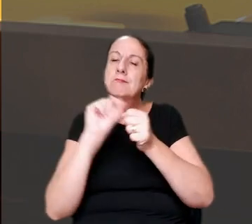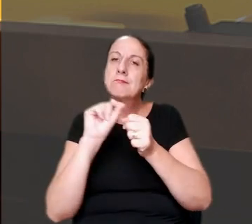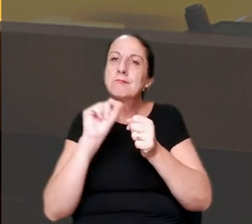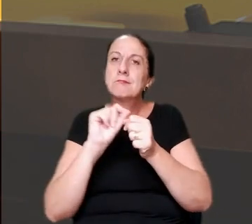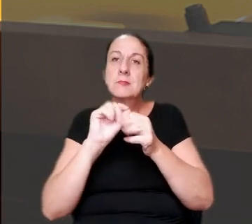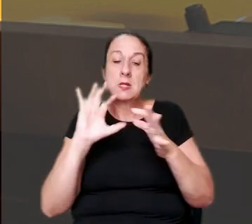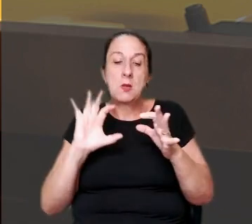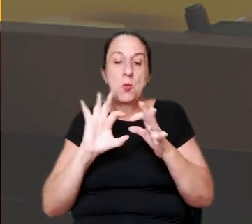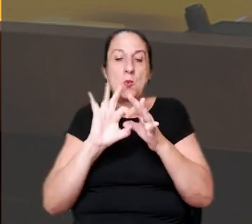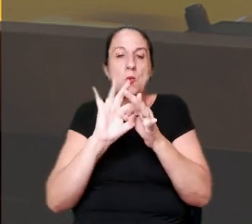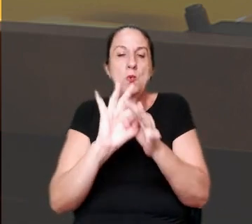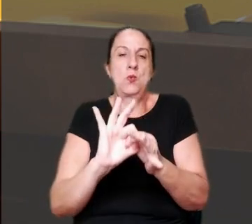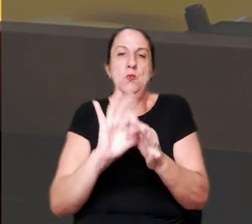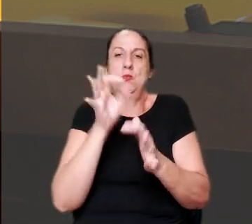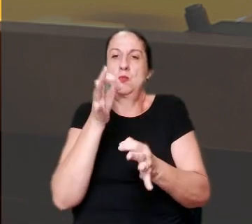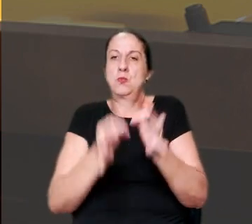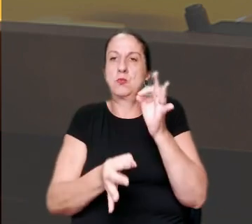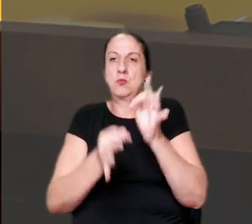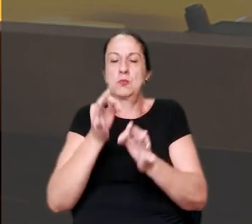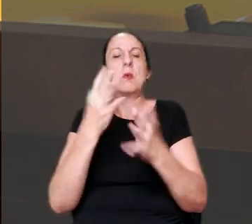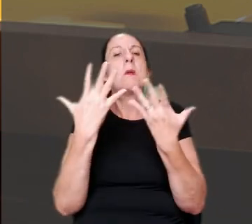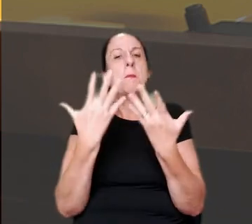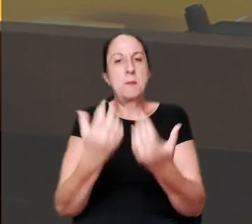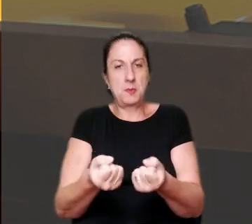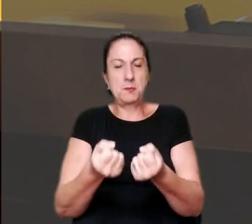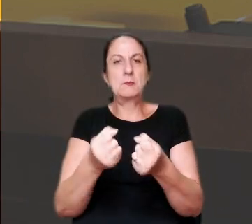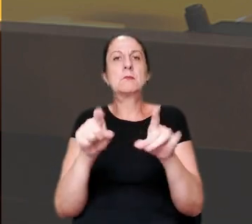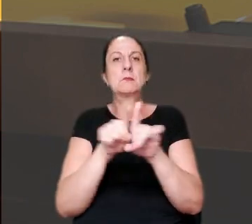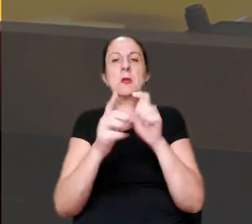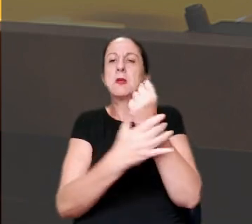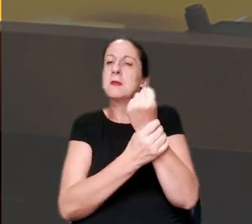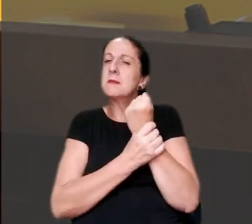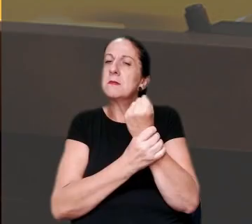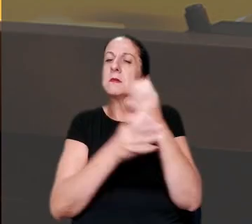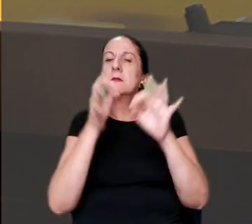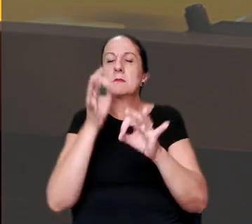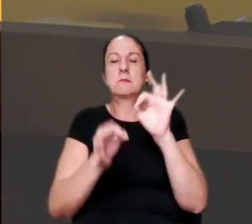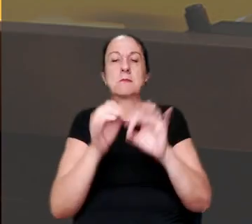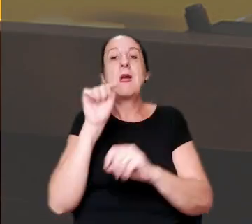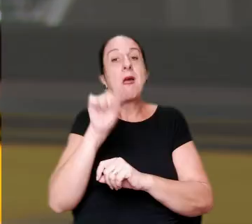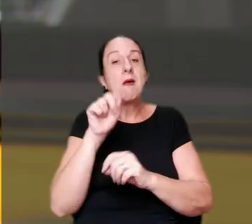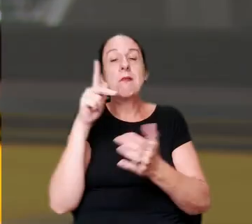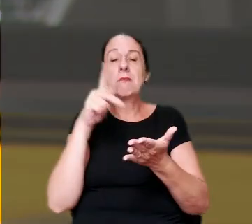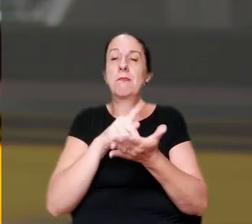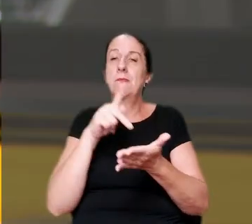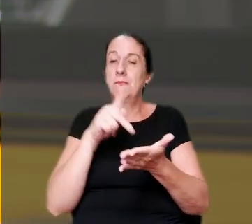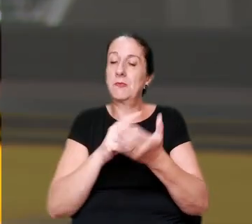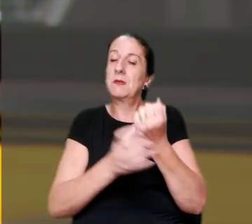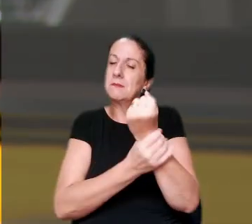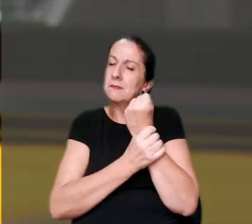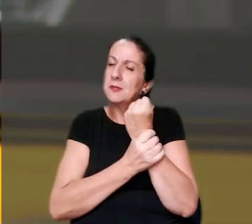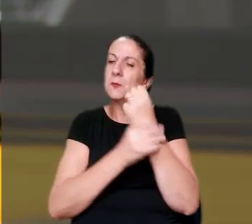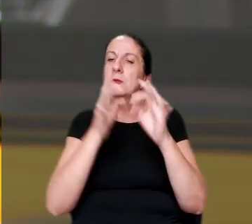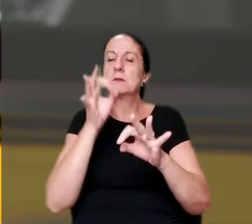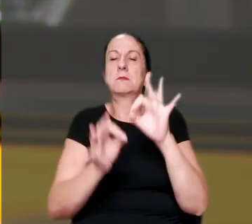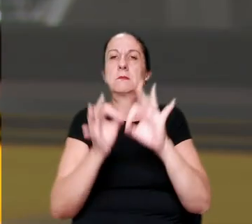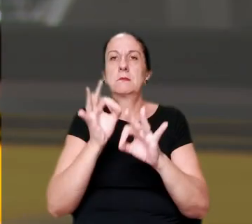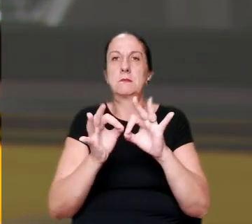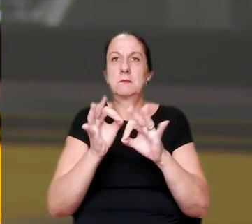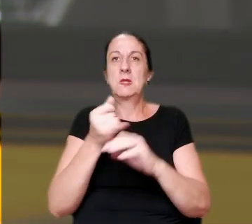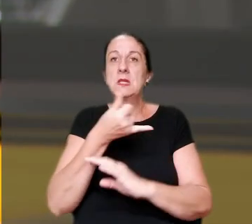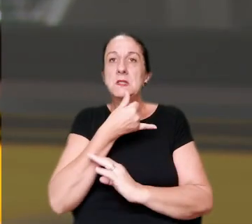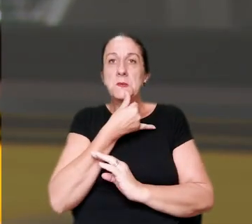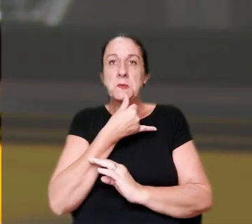que está fazendo uma unificação da jurisprudência, permitindo, assim, portanto, uma segurança jurídica. Essa que é a verdadeira segurança